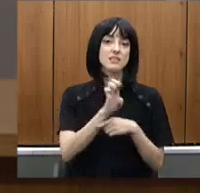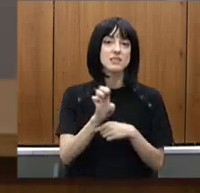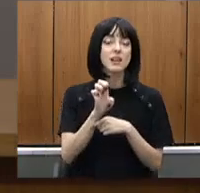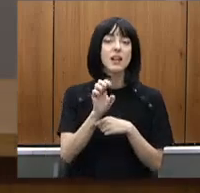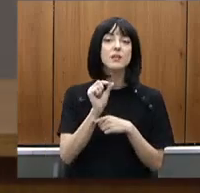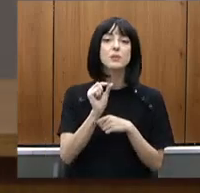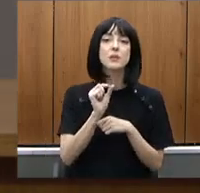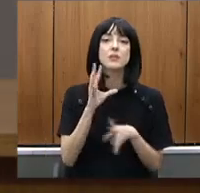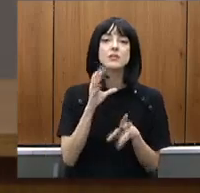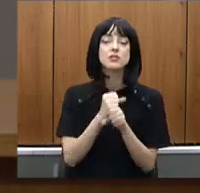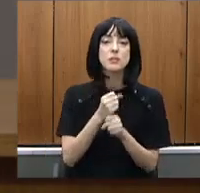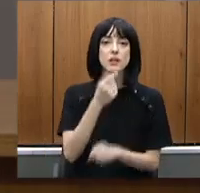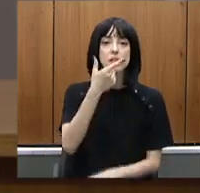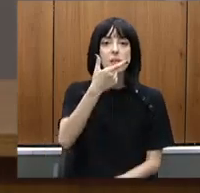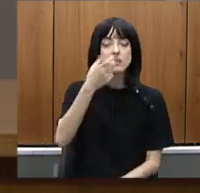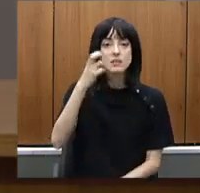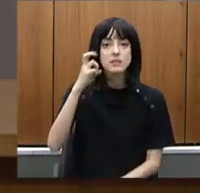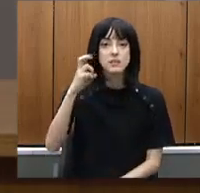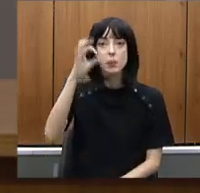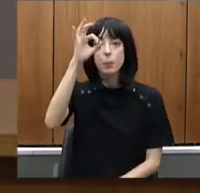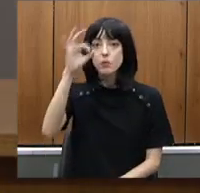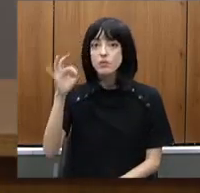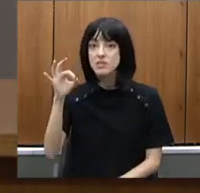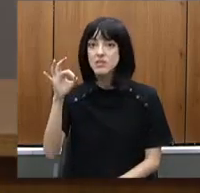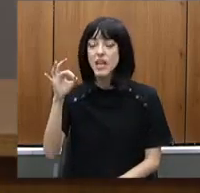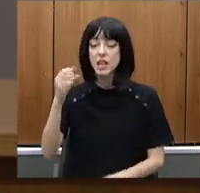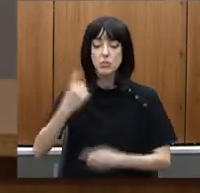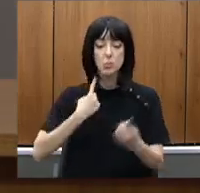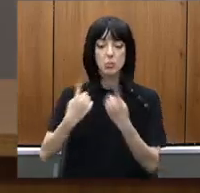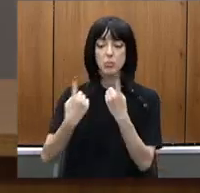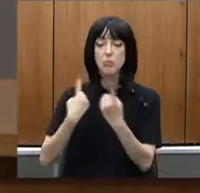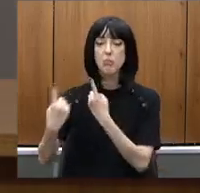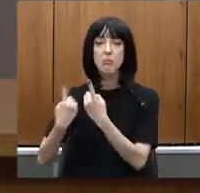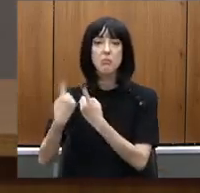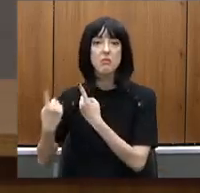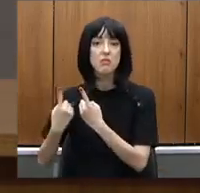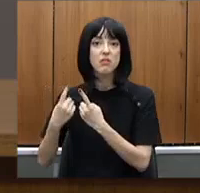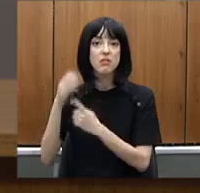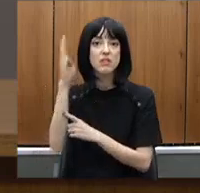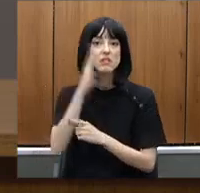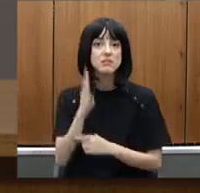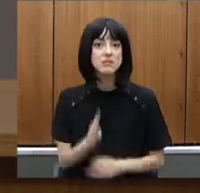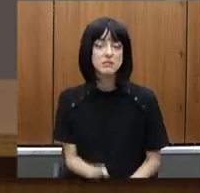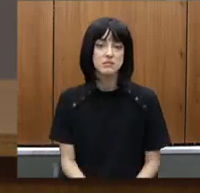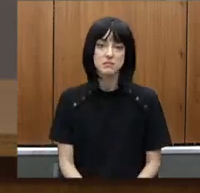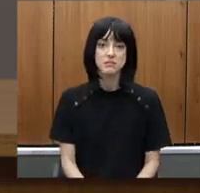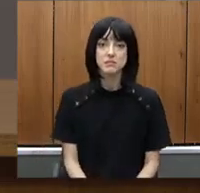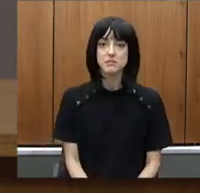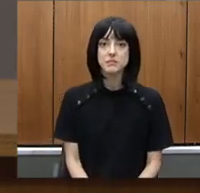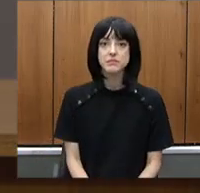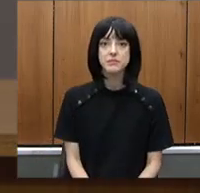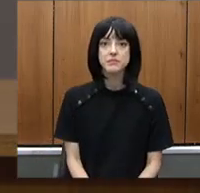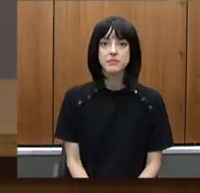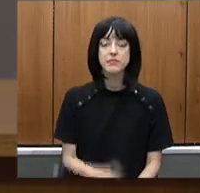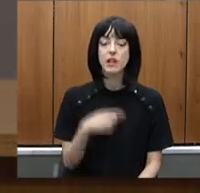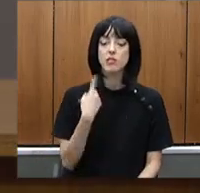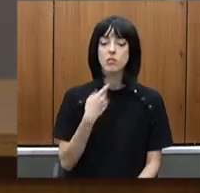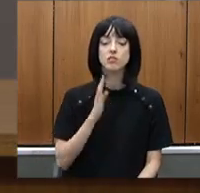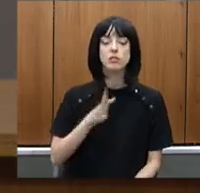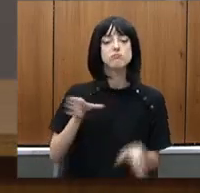do estádio de Minas Gerais e nós fizemos uma conta quando nós tivemos uma comissão aqui especial de